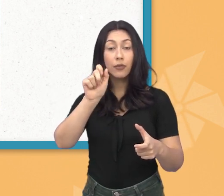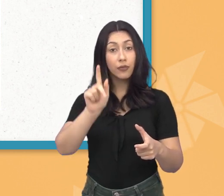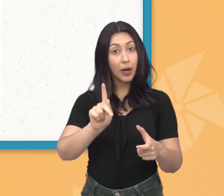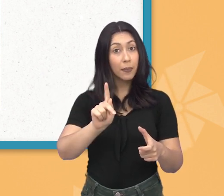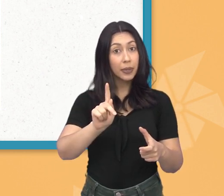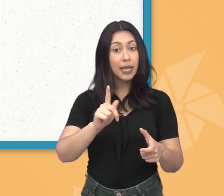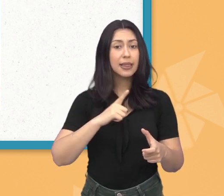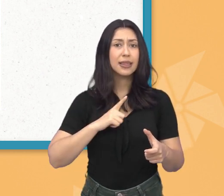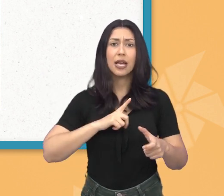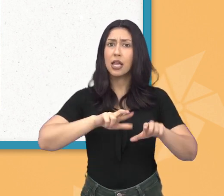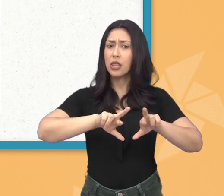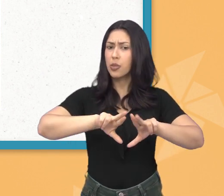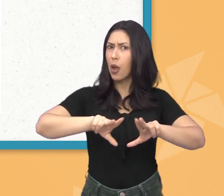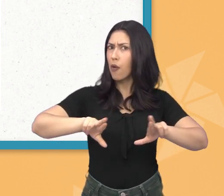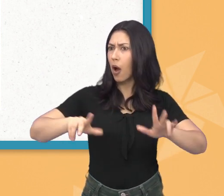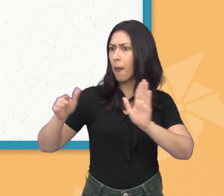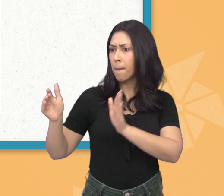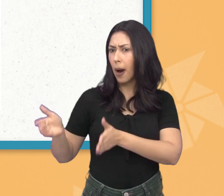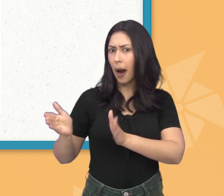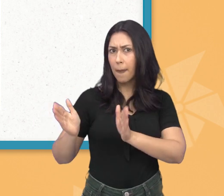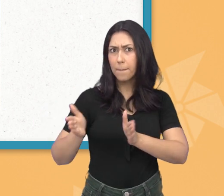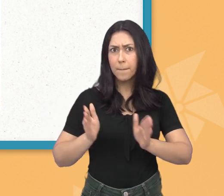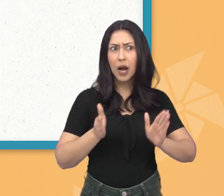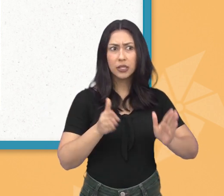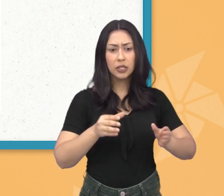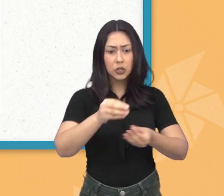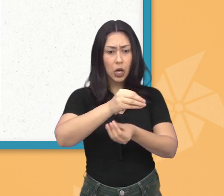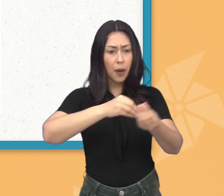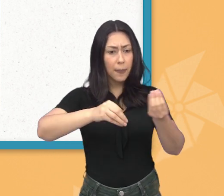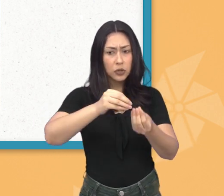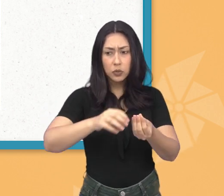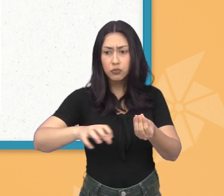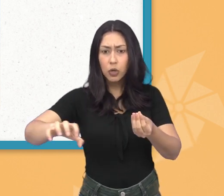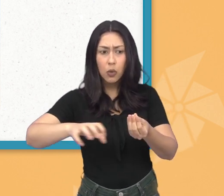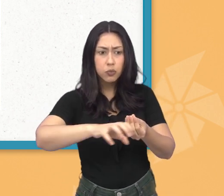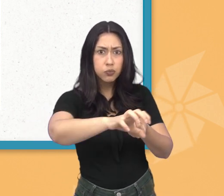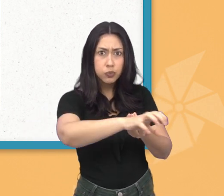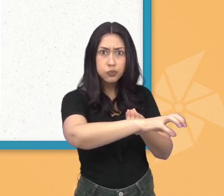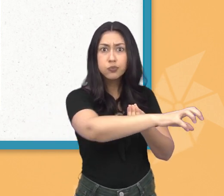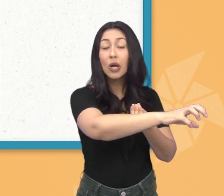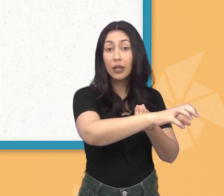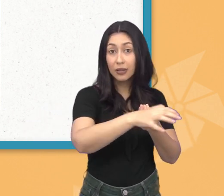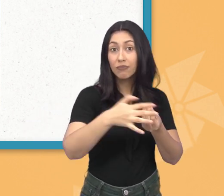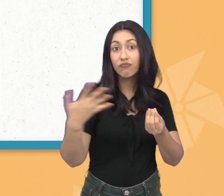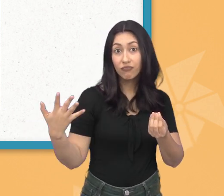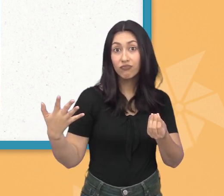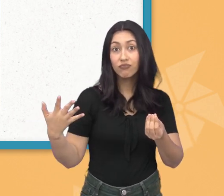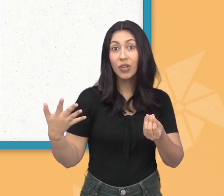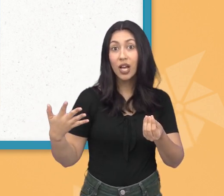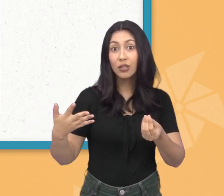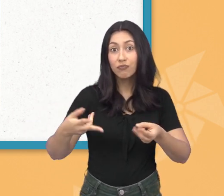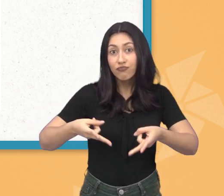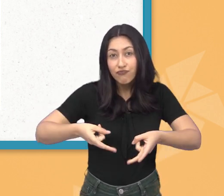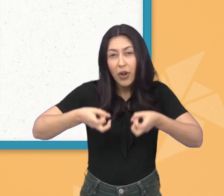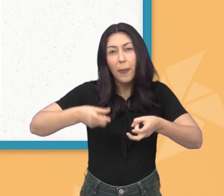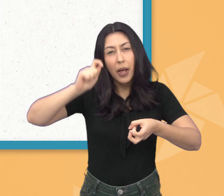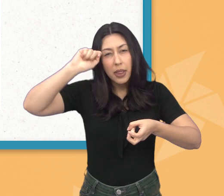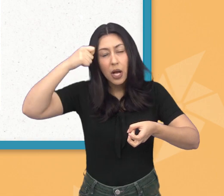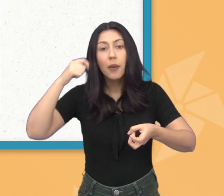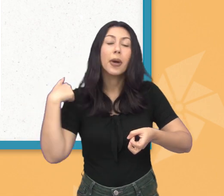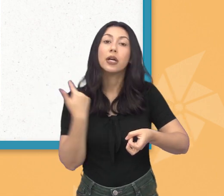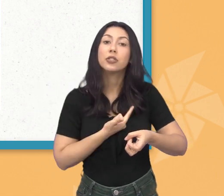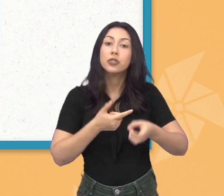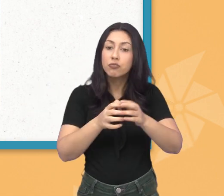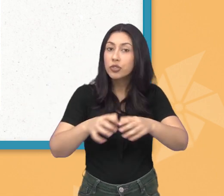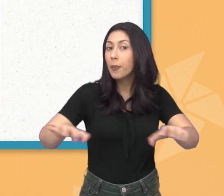que ali existem diversos processos que envolvem separação de misturas para a gente separar o petróleo e transformar ele nos mais diversos produtos que chegam no nosso